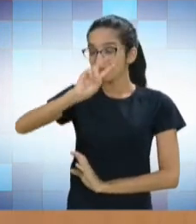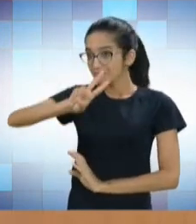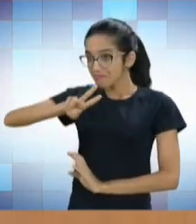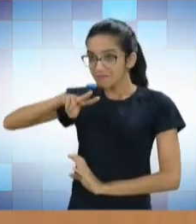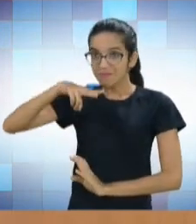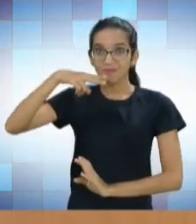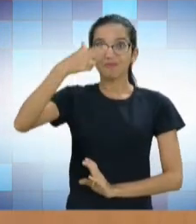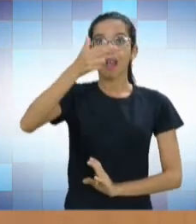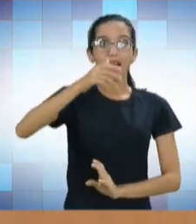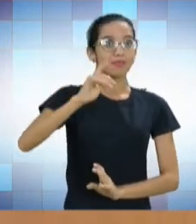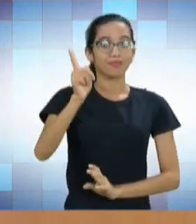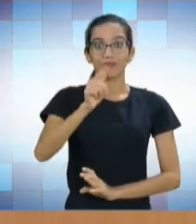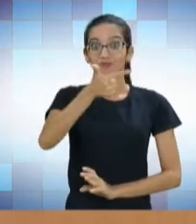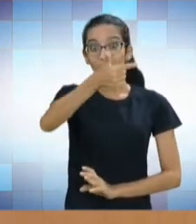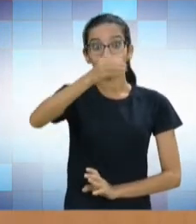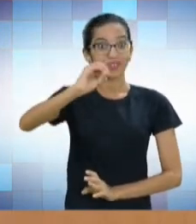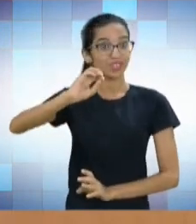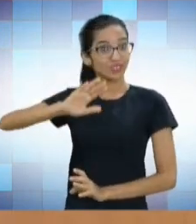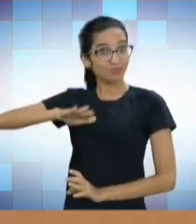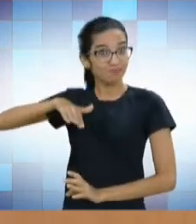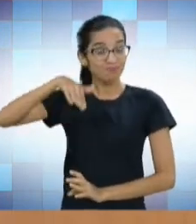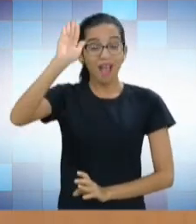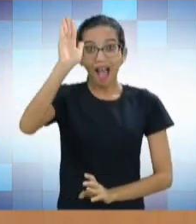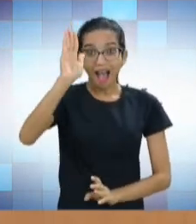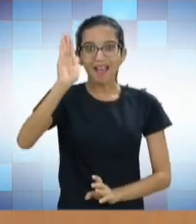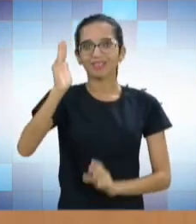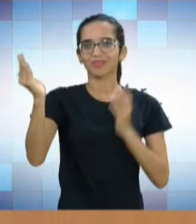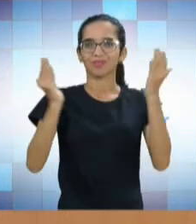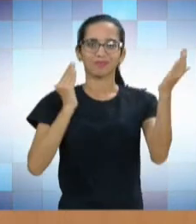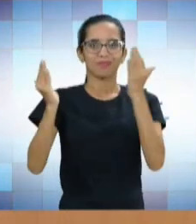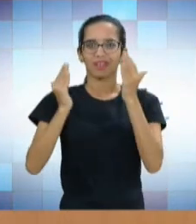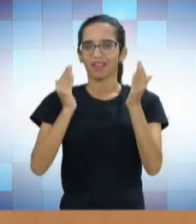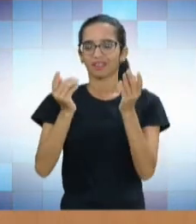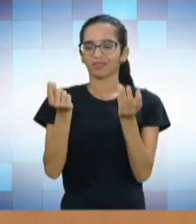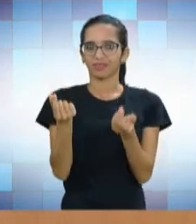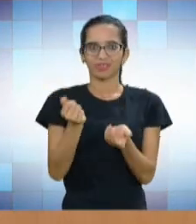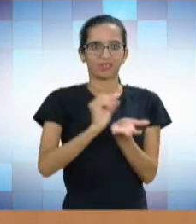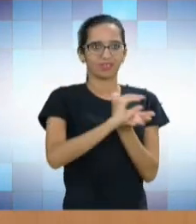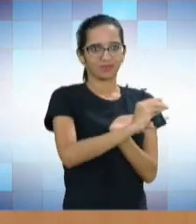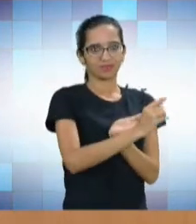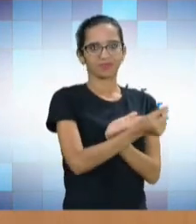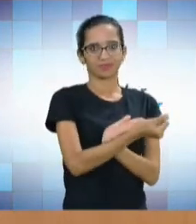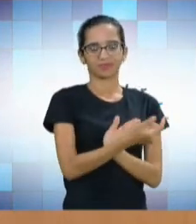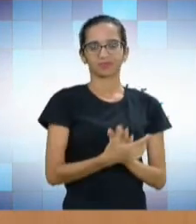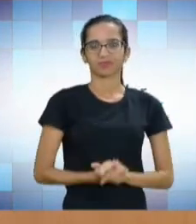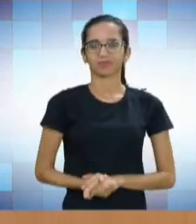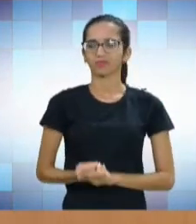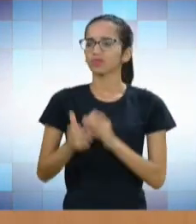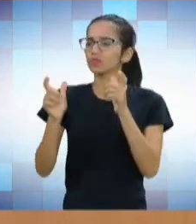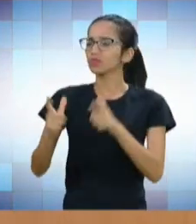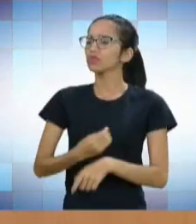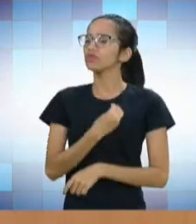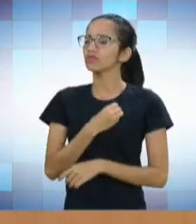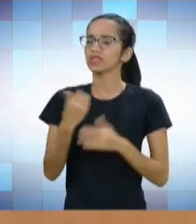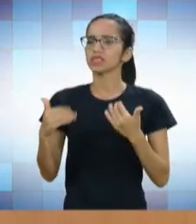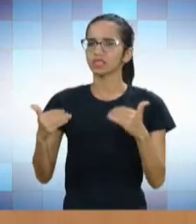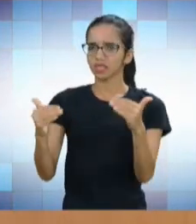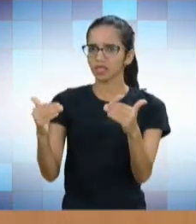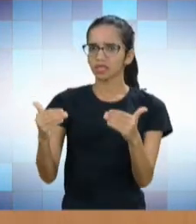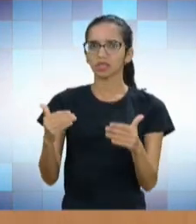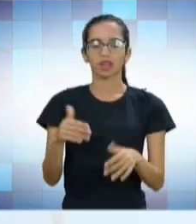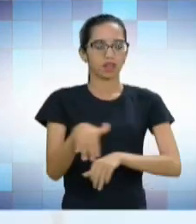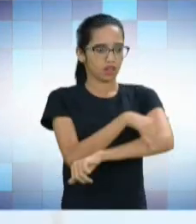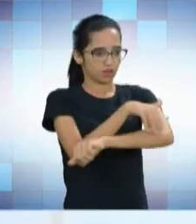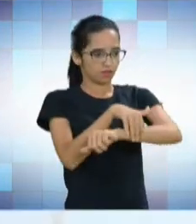mais do der não 20 vezes mais do que o dinheiro que eles investiram com as sementes bom a secretaria fica onde a